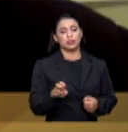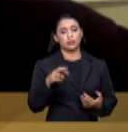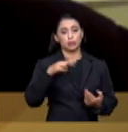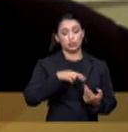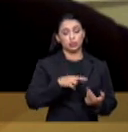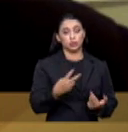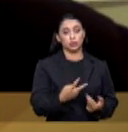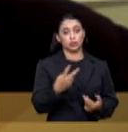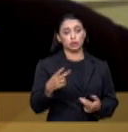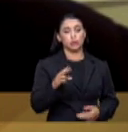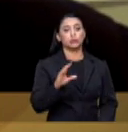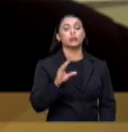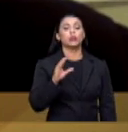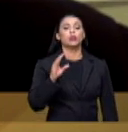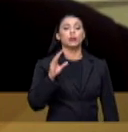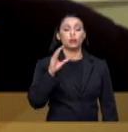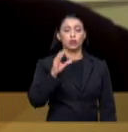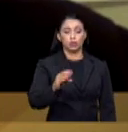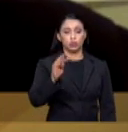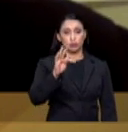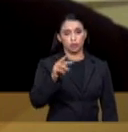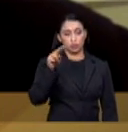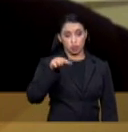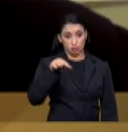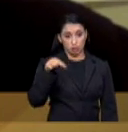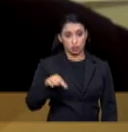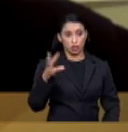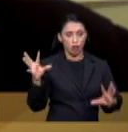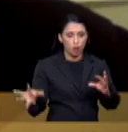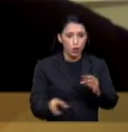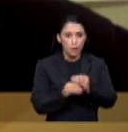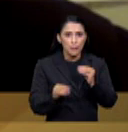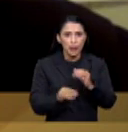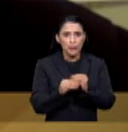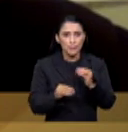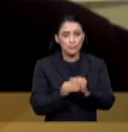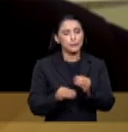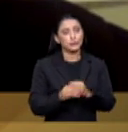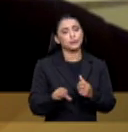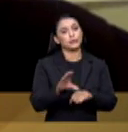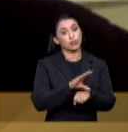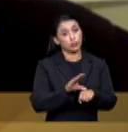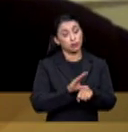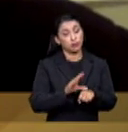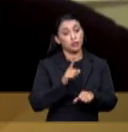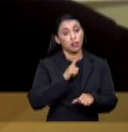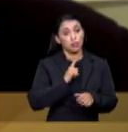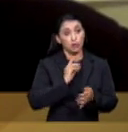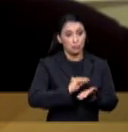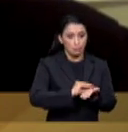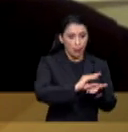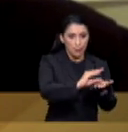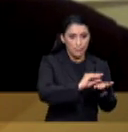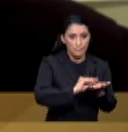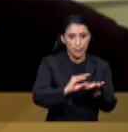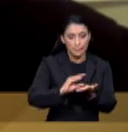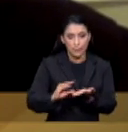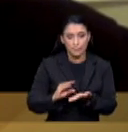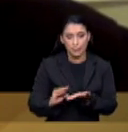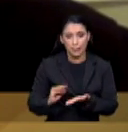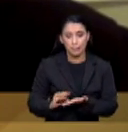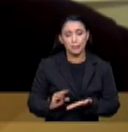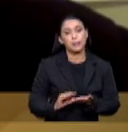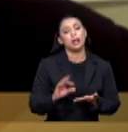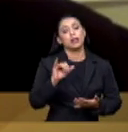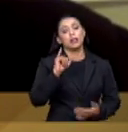do Código Tributário Nacional são complementares. A Constituição prevê a repartição do produto da arrecadação do IR